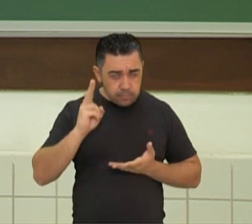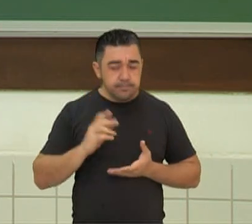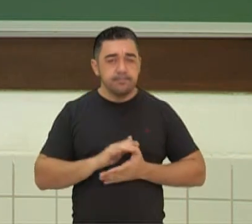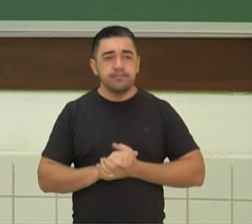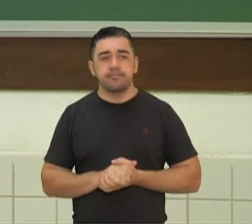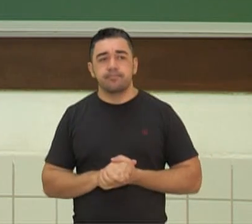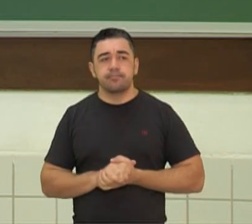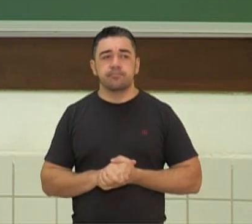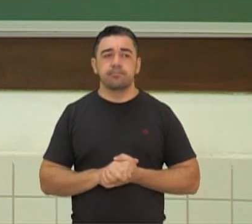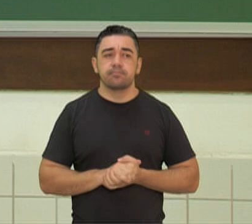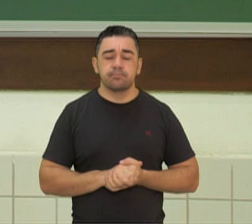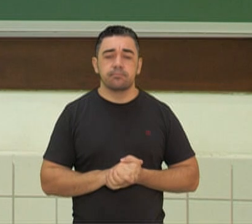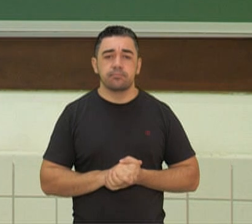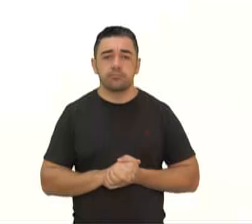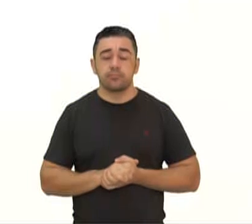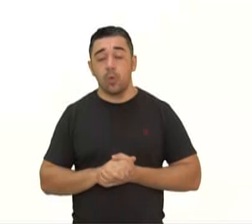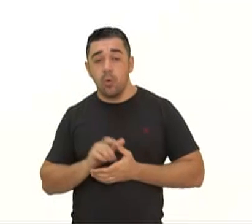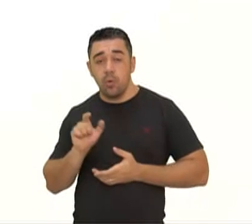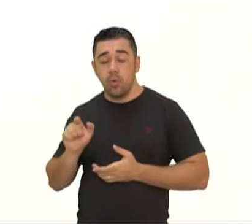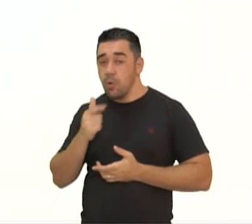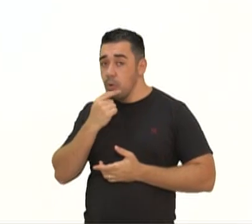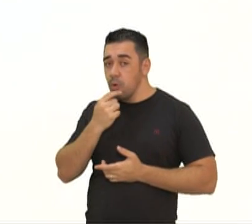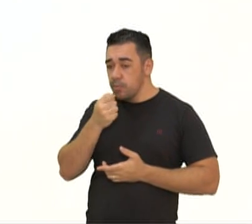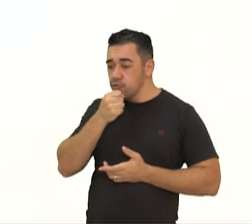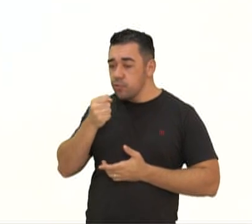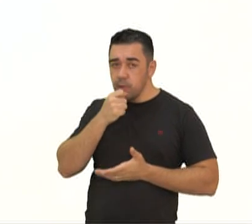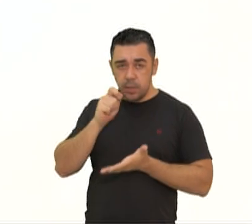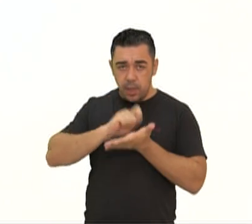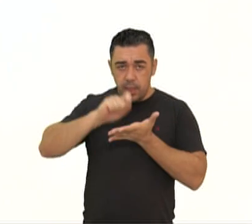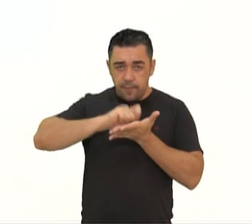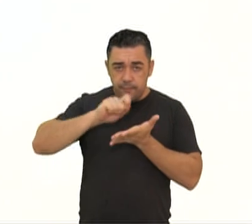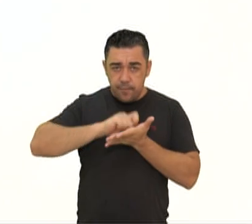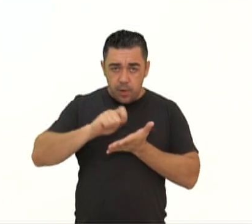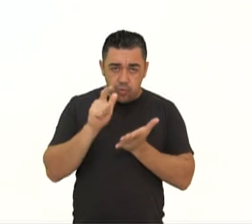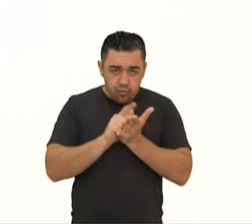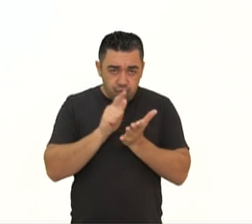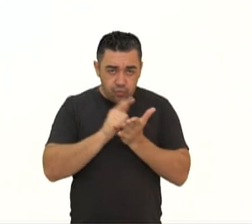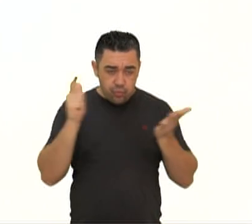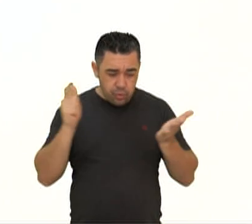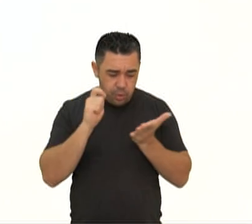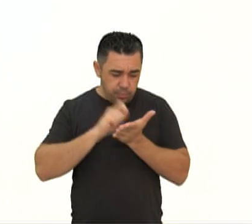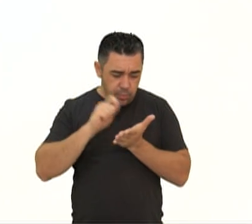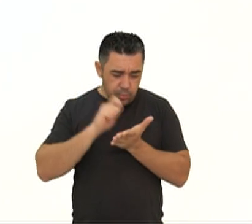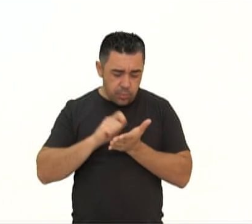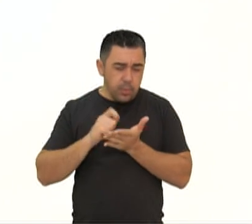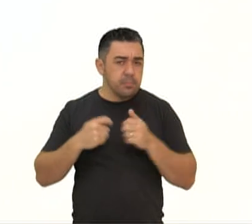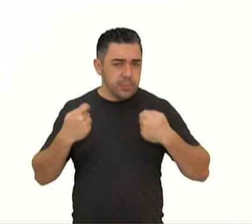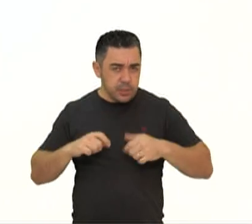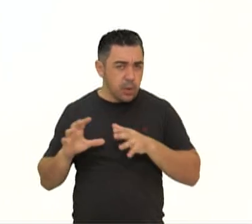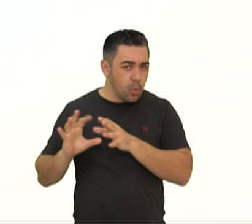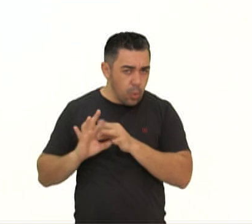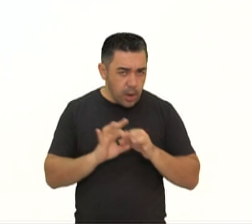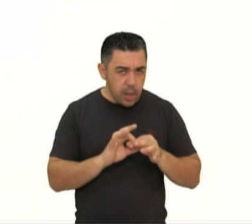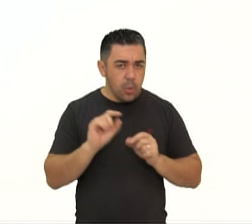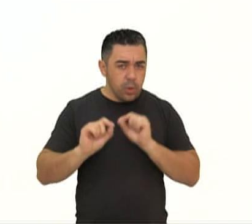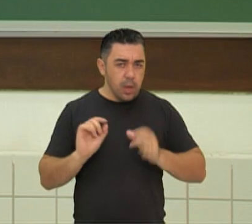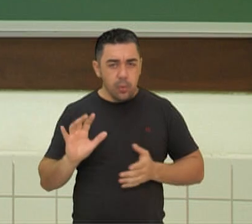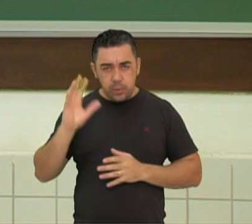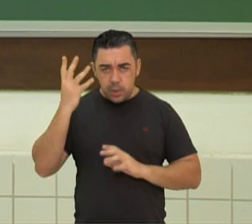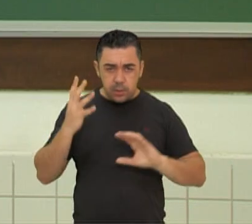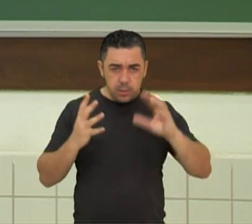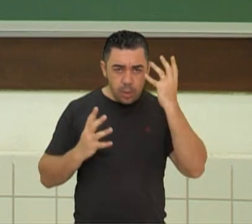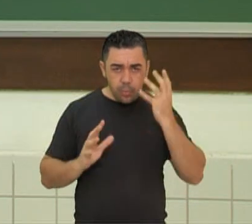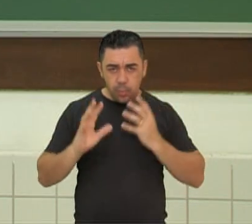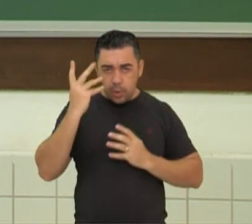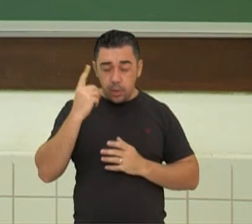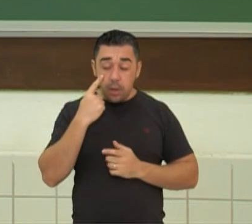lá, turma. O jornalista, ao escrever uma notícia, precisa fazer a apuração dos fatos. Ou seja, ele tem que